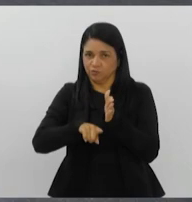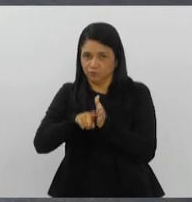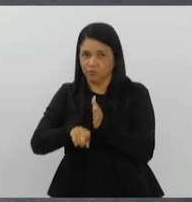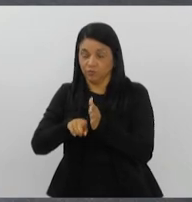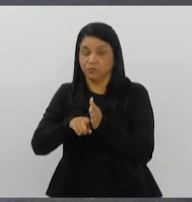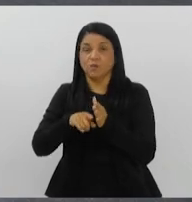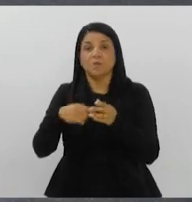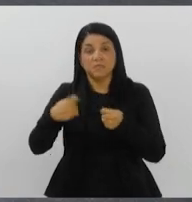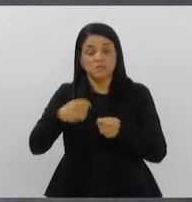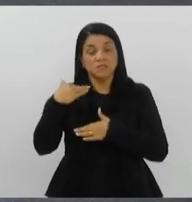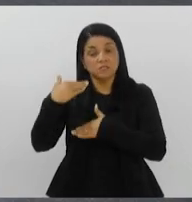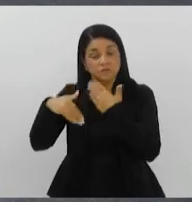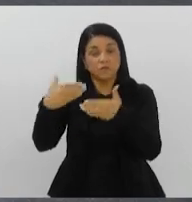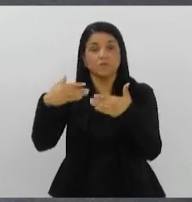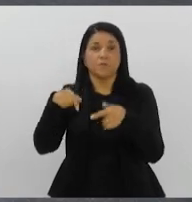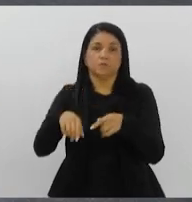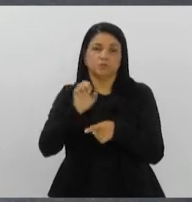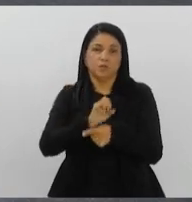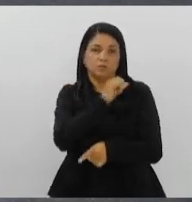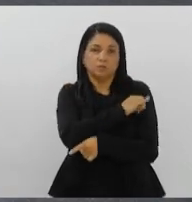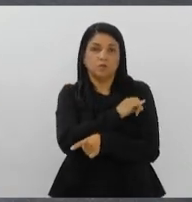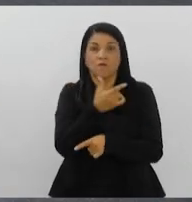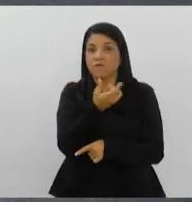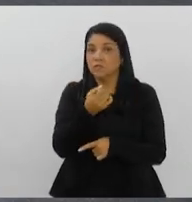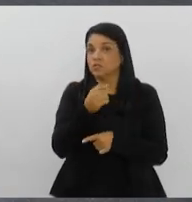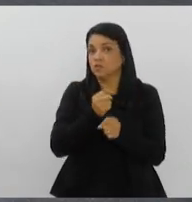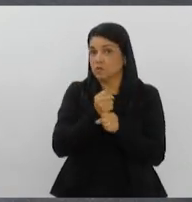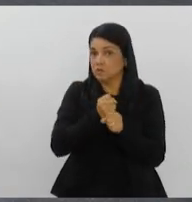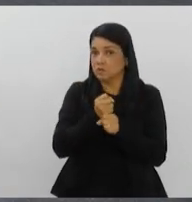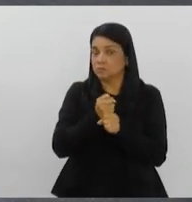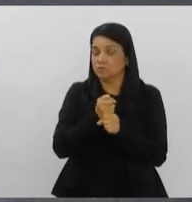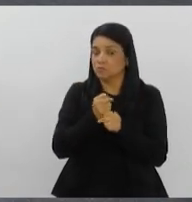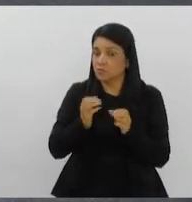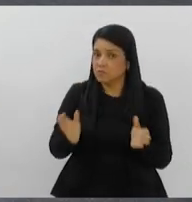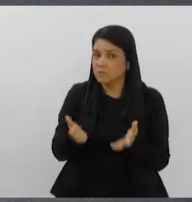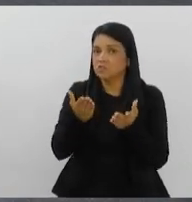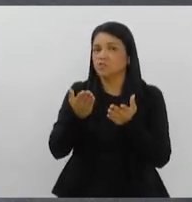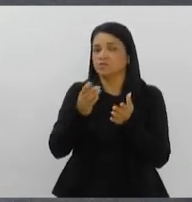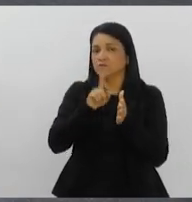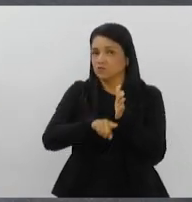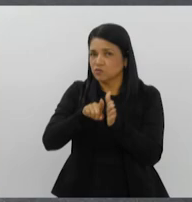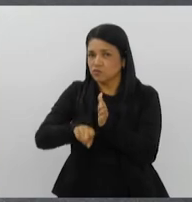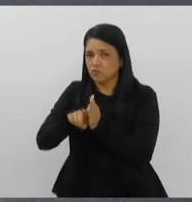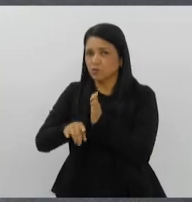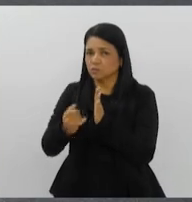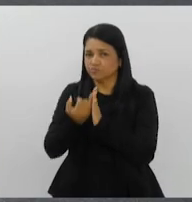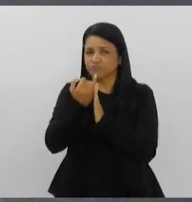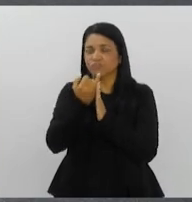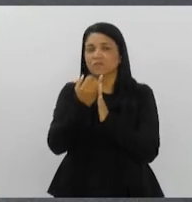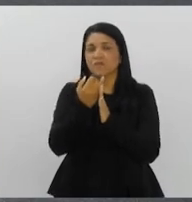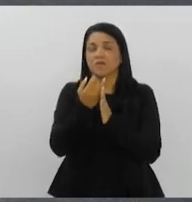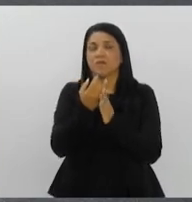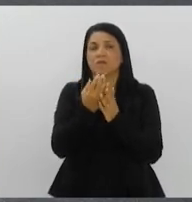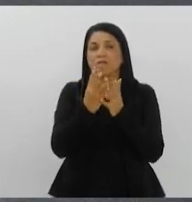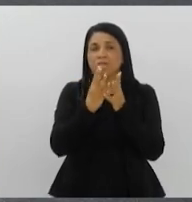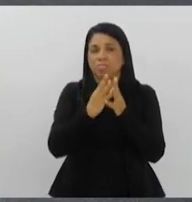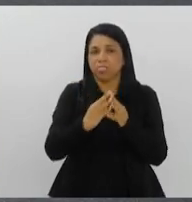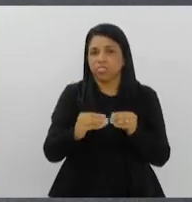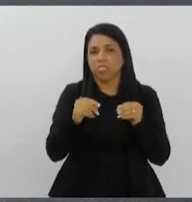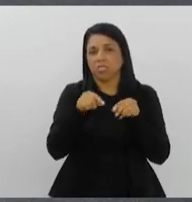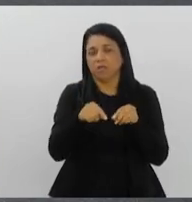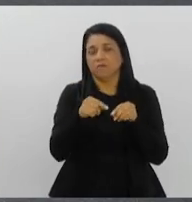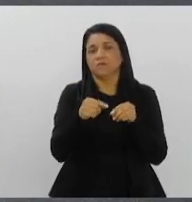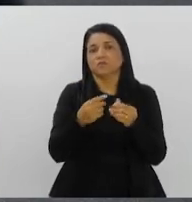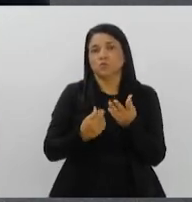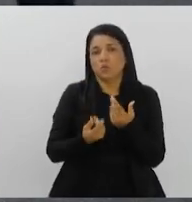que a gente tem assistido no Estado do Rio de Janeiro nos últimos 20 anos é que os incentivos estão fragilizando o orçamento público e não estão